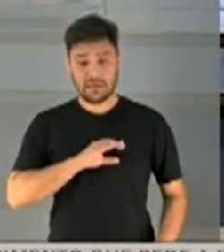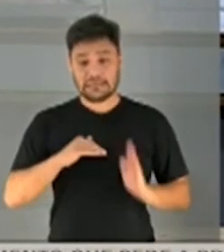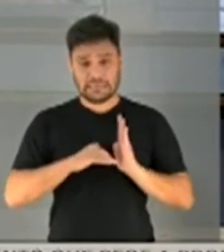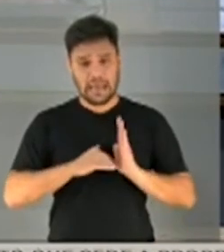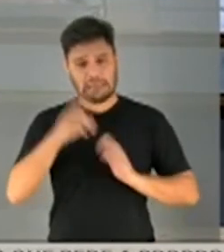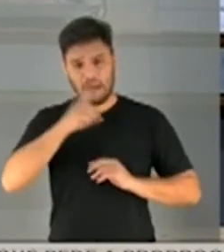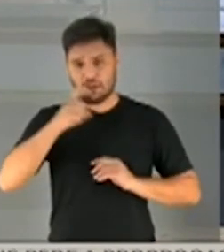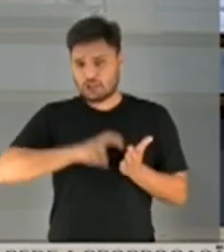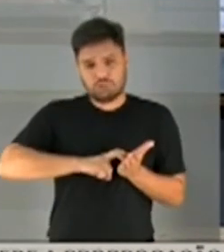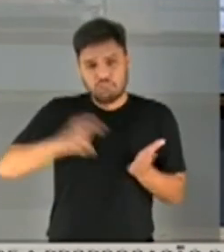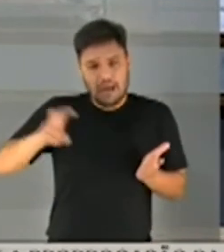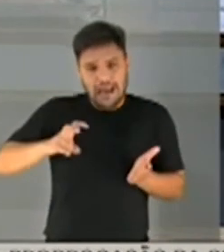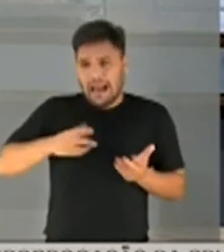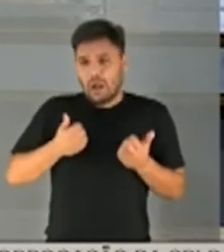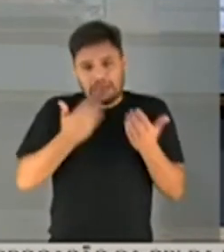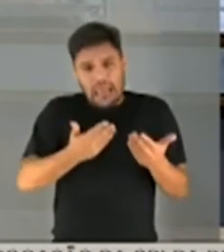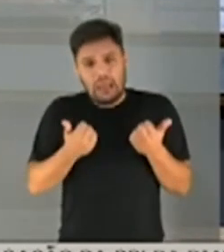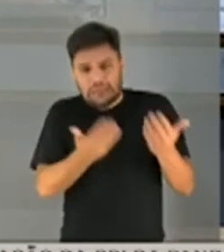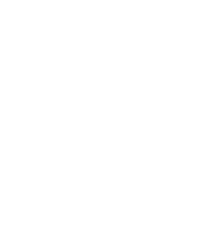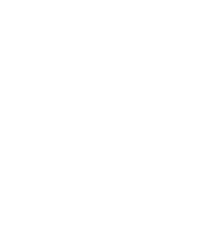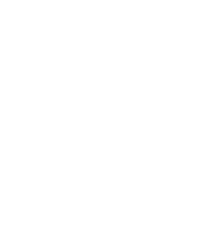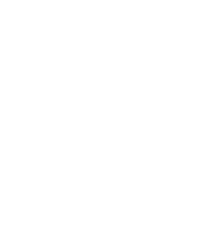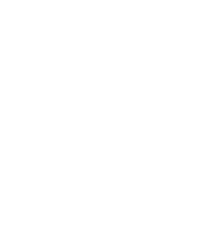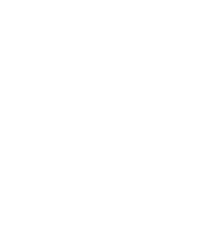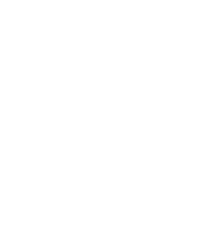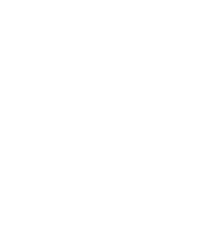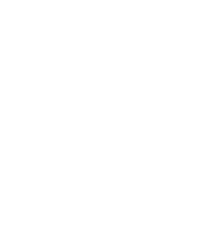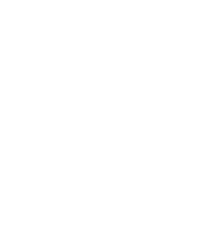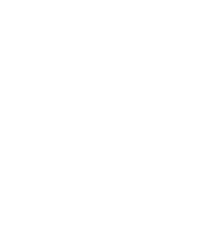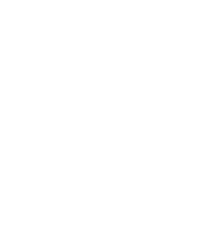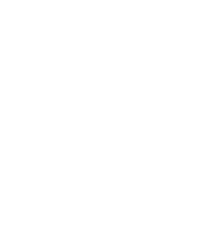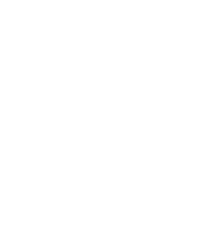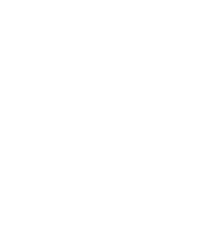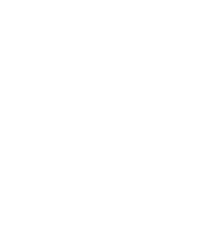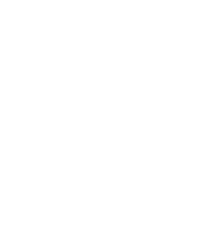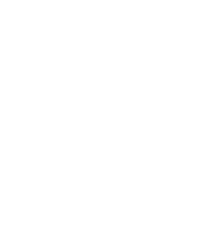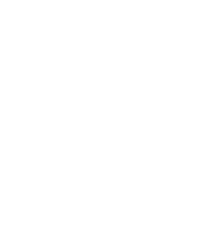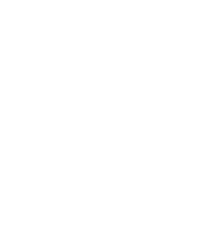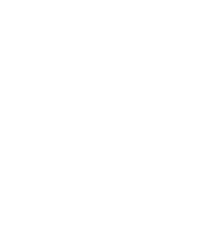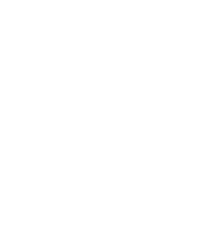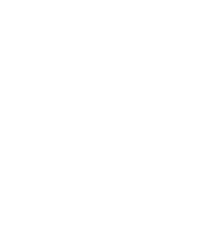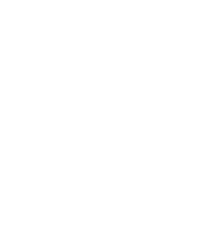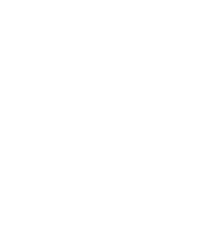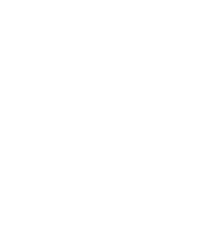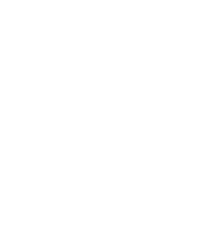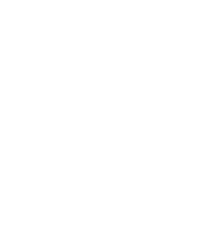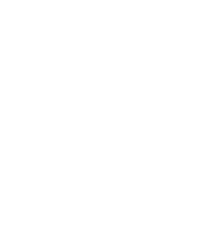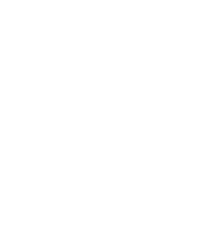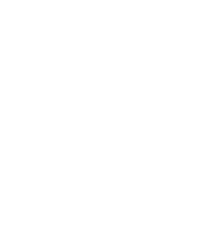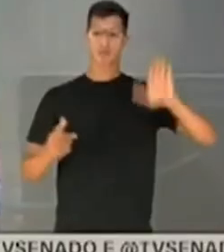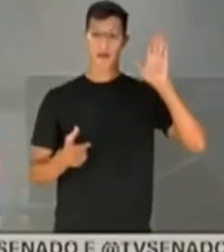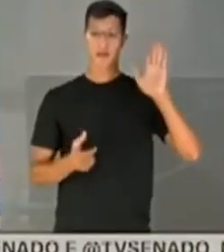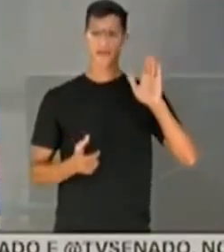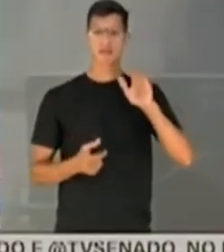mentindo desde manhã, dei chances para ele o tempo todo. Perfeito, senhor presidente. Eu pedi, por favor, pedi várias vezes, senador